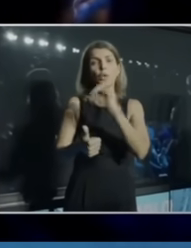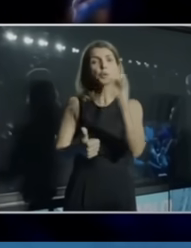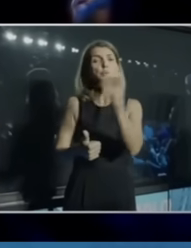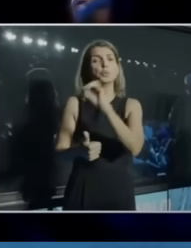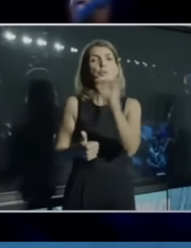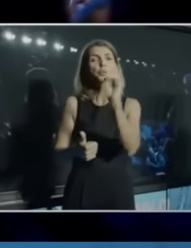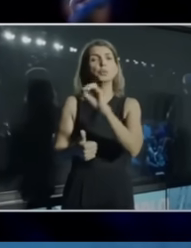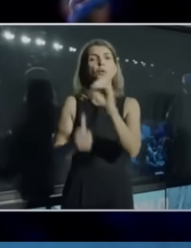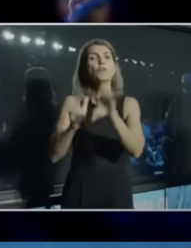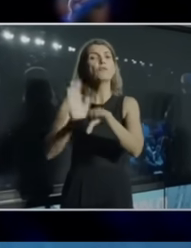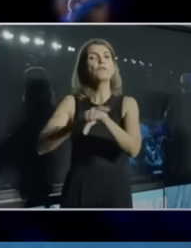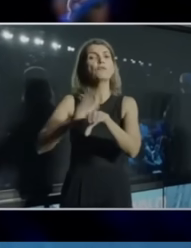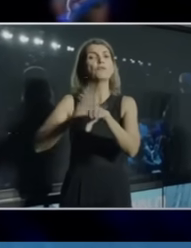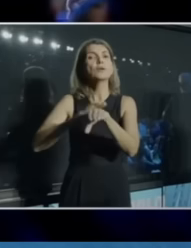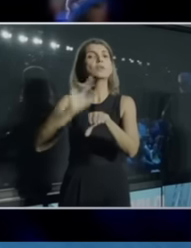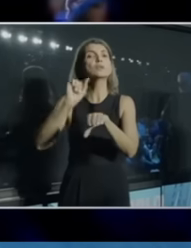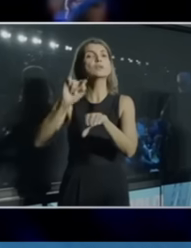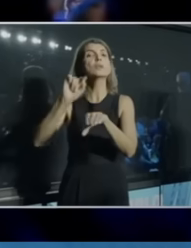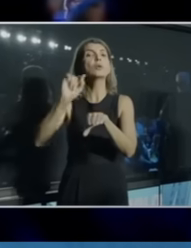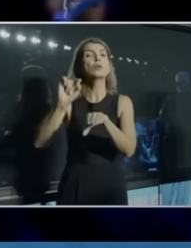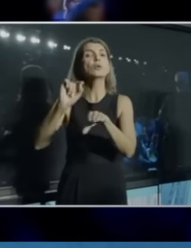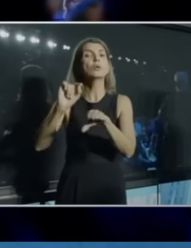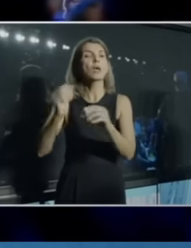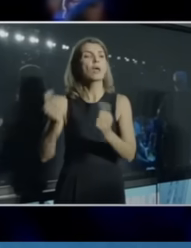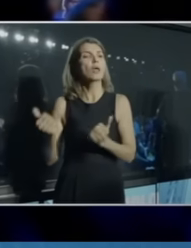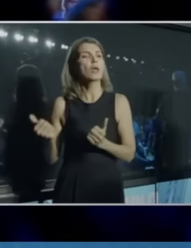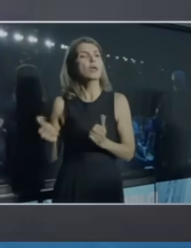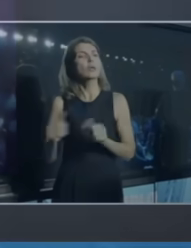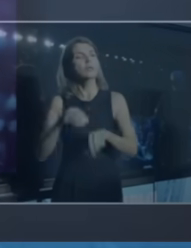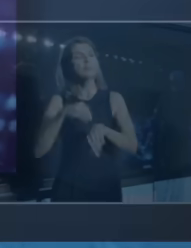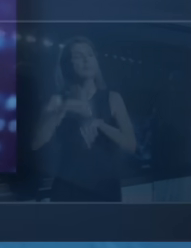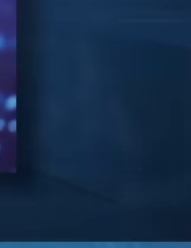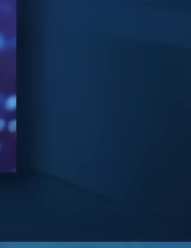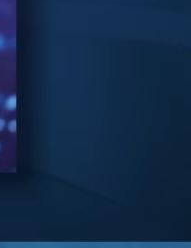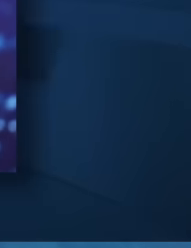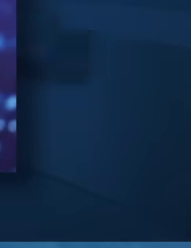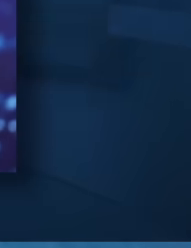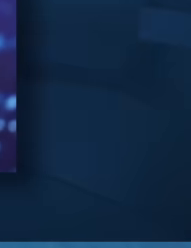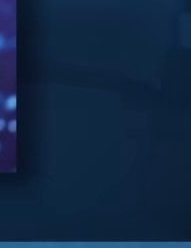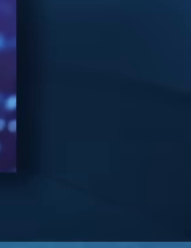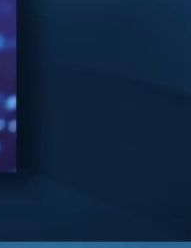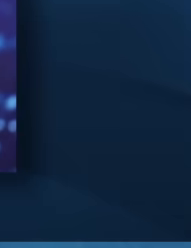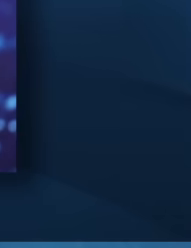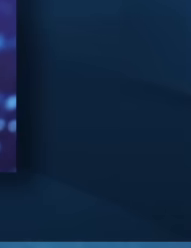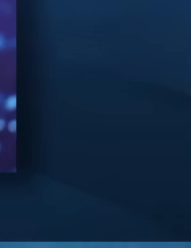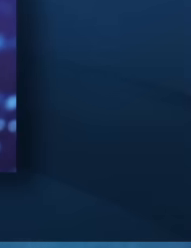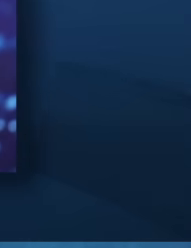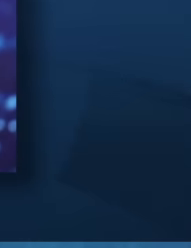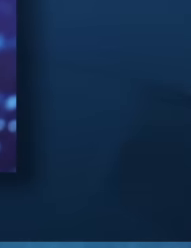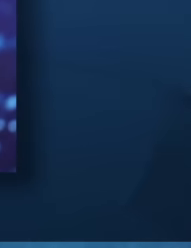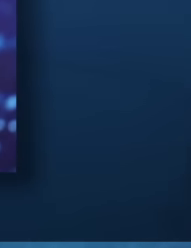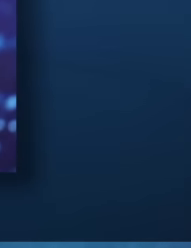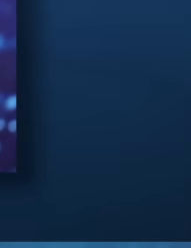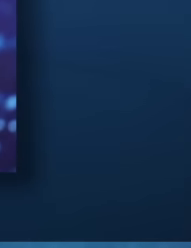Marçal e ele foi por isso condenado por furto qualificado. A principal razão que motivou a condenação do